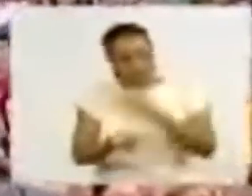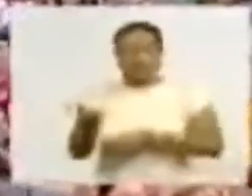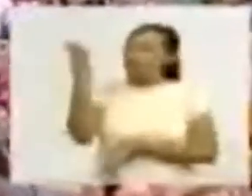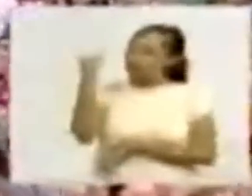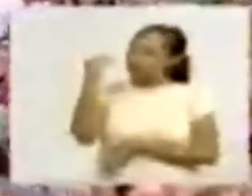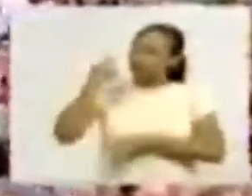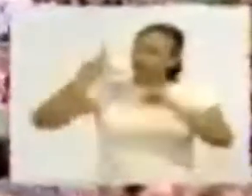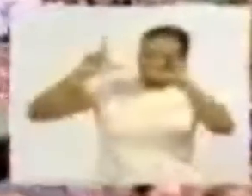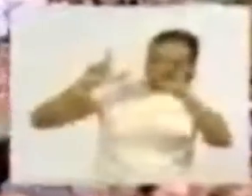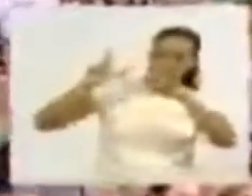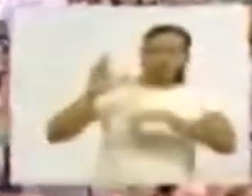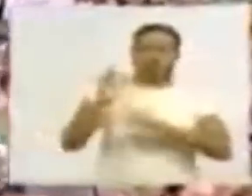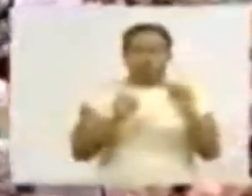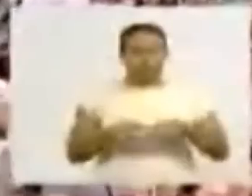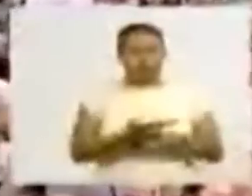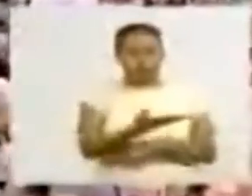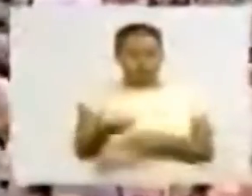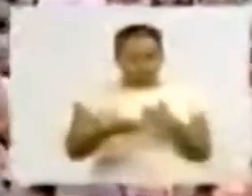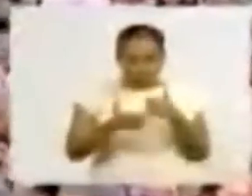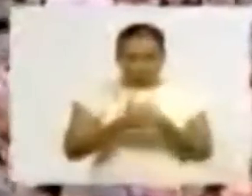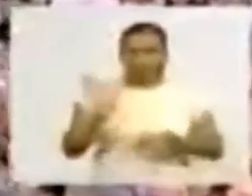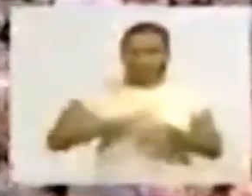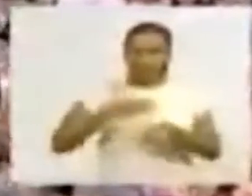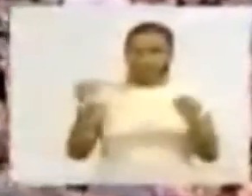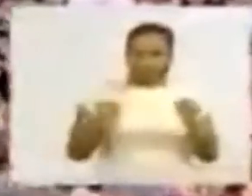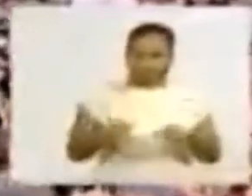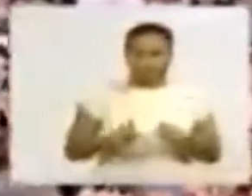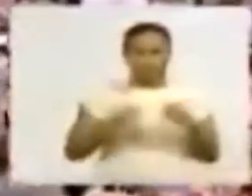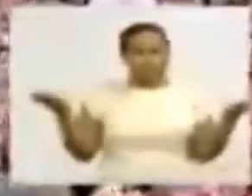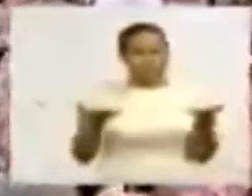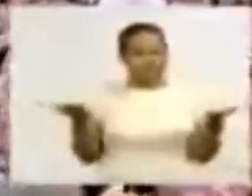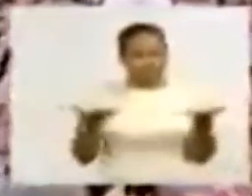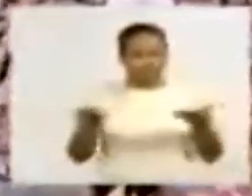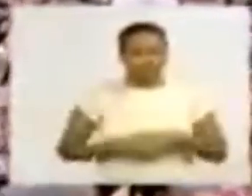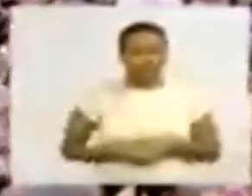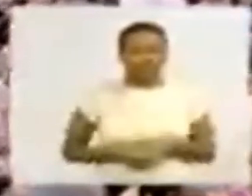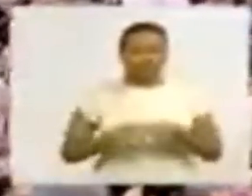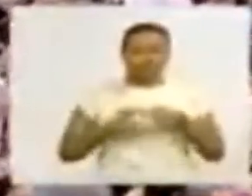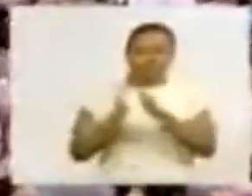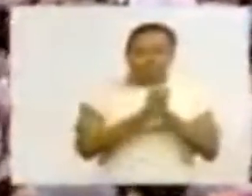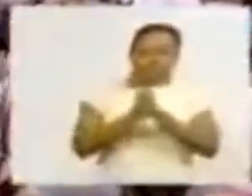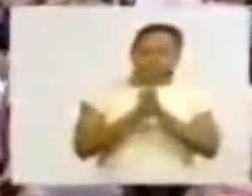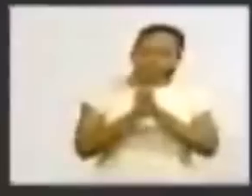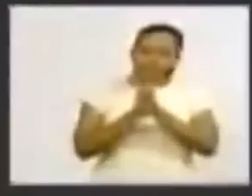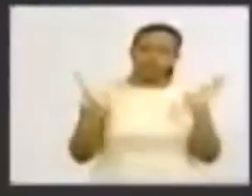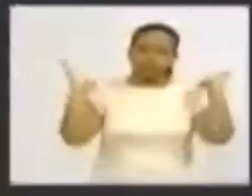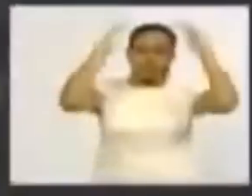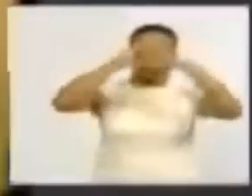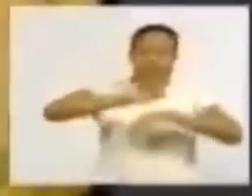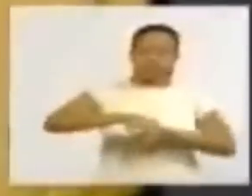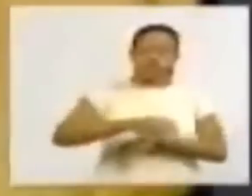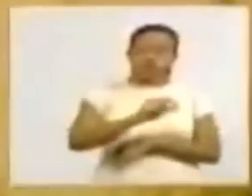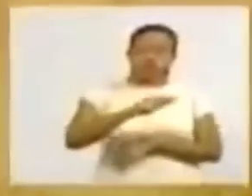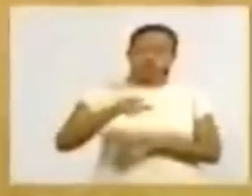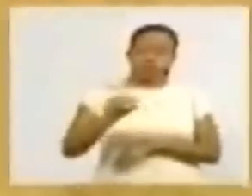tirar a sua foto, para você ficar mais perto. Mas agora, neste momento, por intercessão de João Paulo